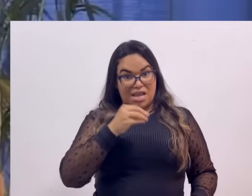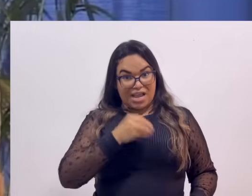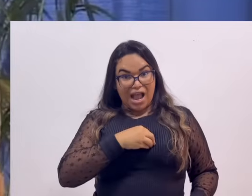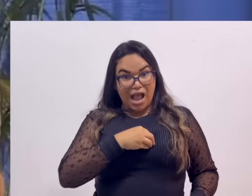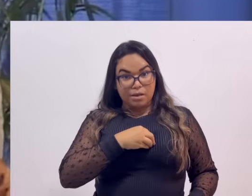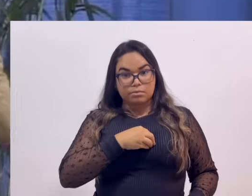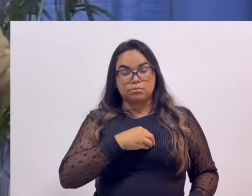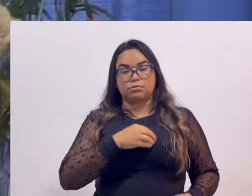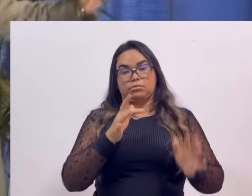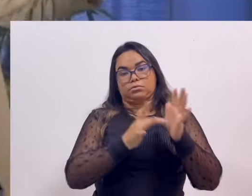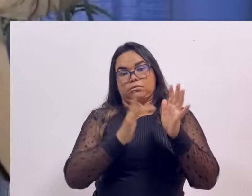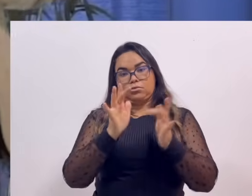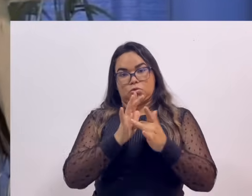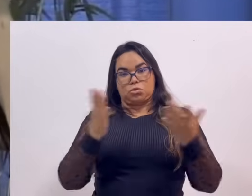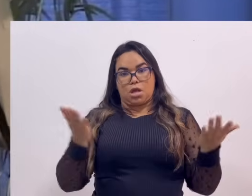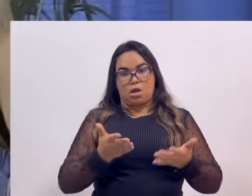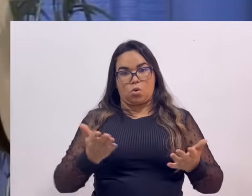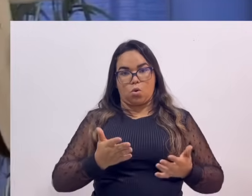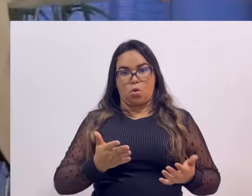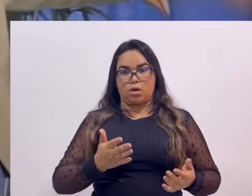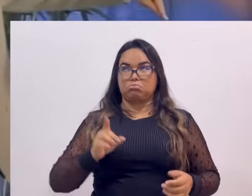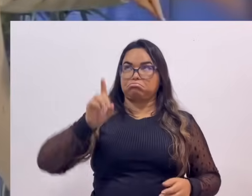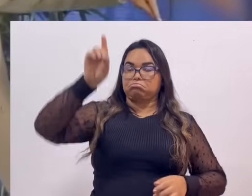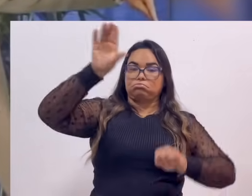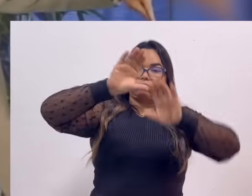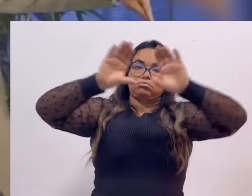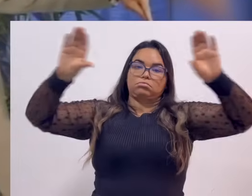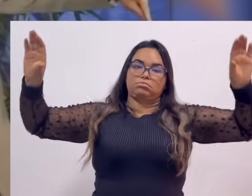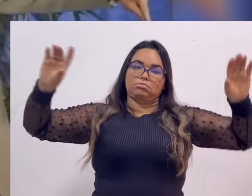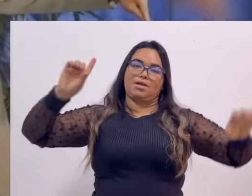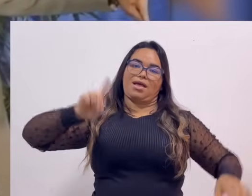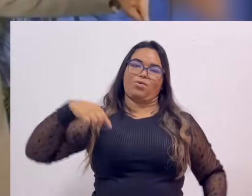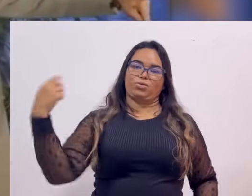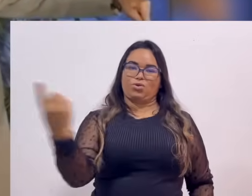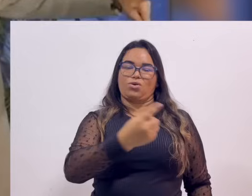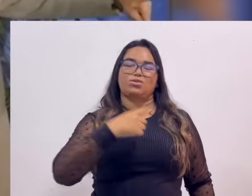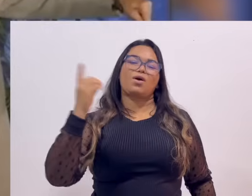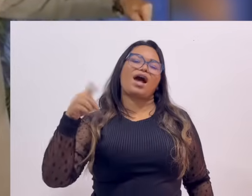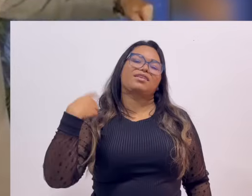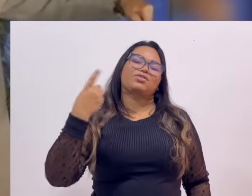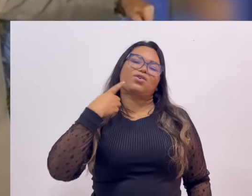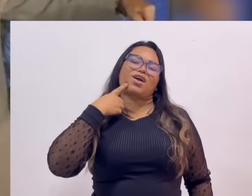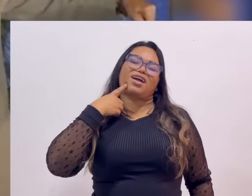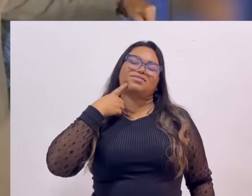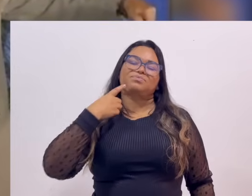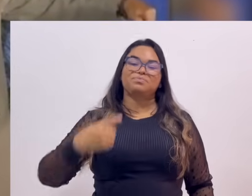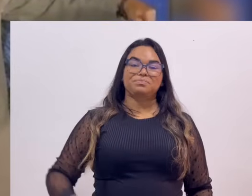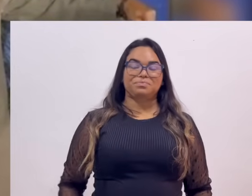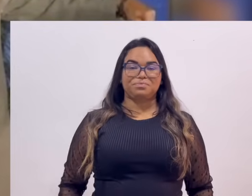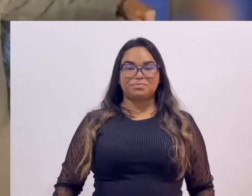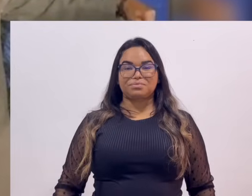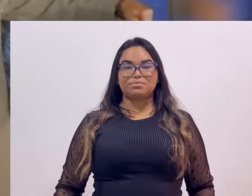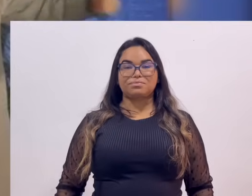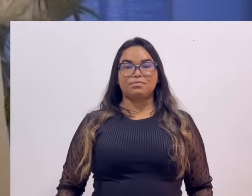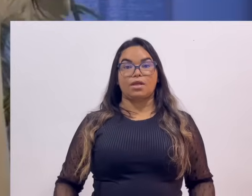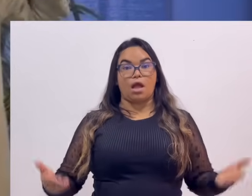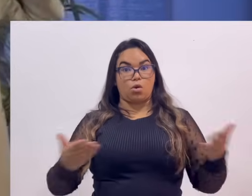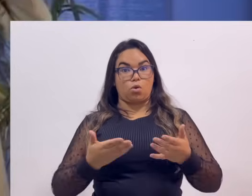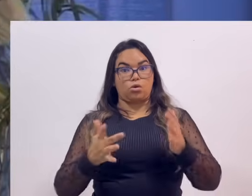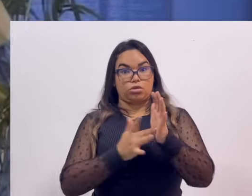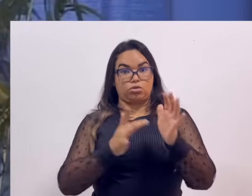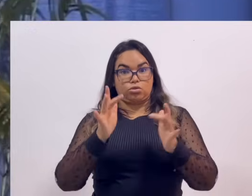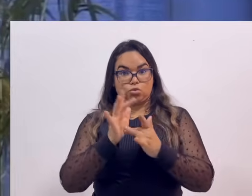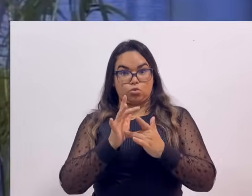portanto cristo morreu e agora que ele morreu ele ressuscitou e se tornou um advogado para nós então o